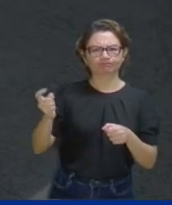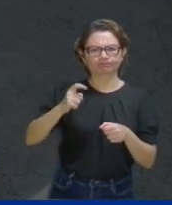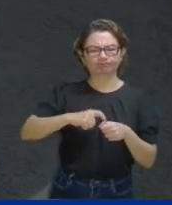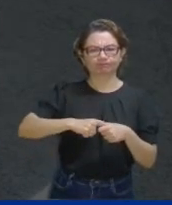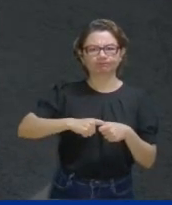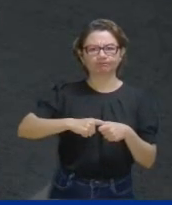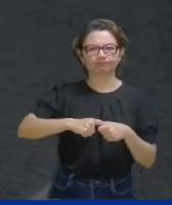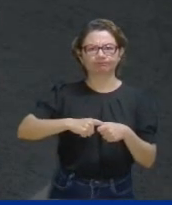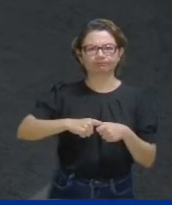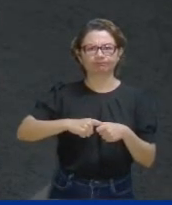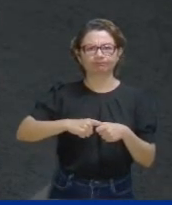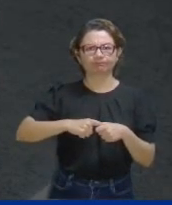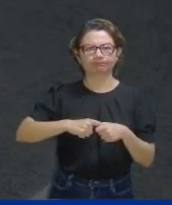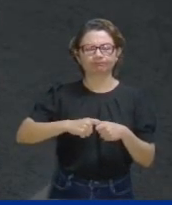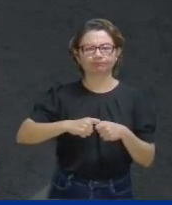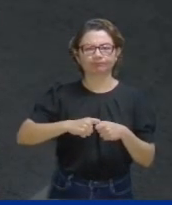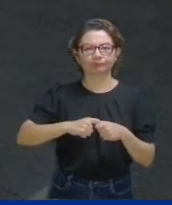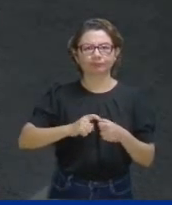devolução?